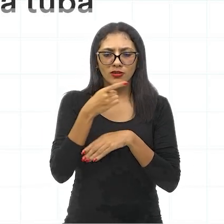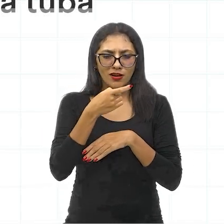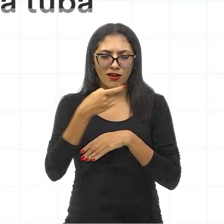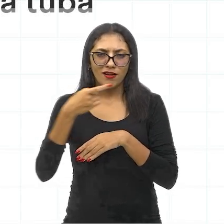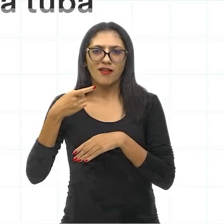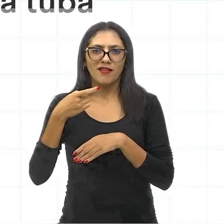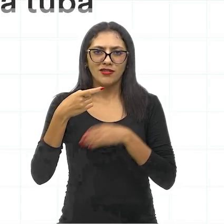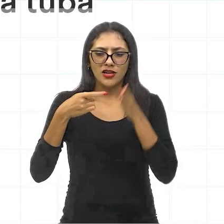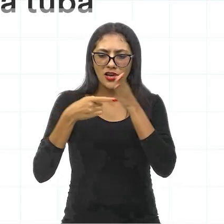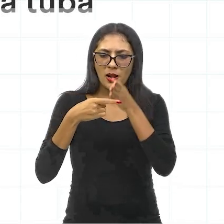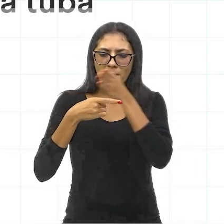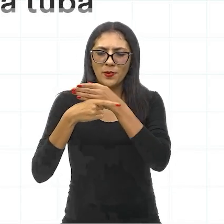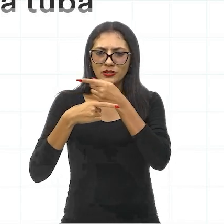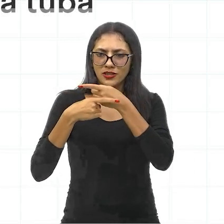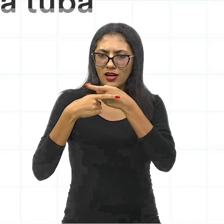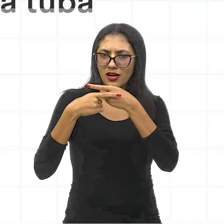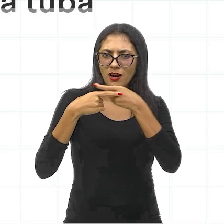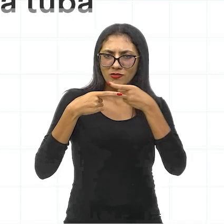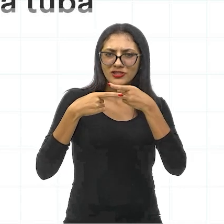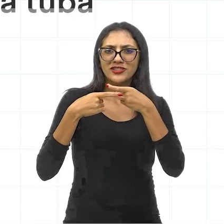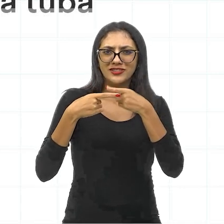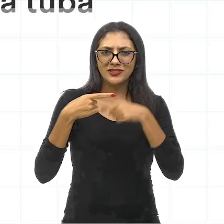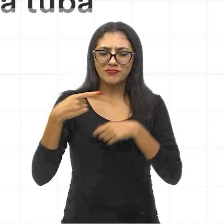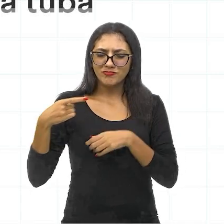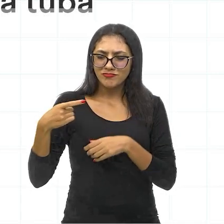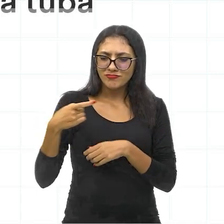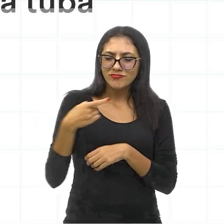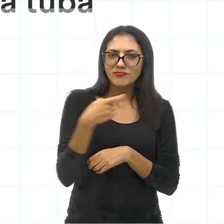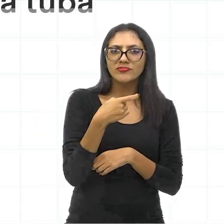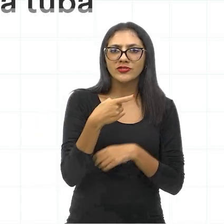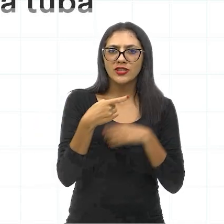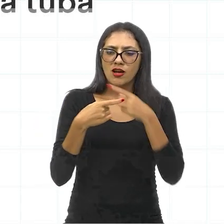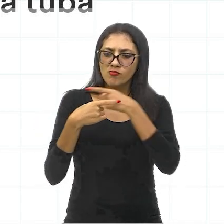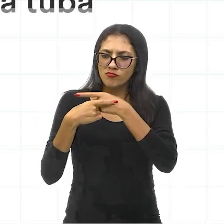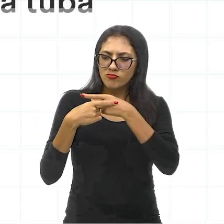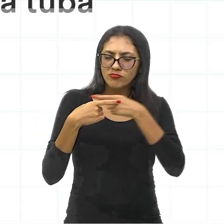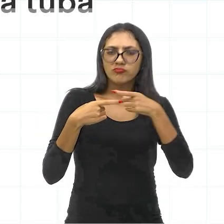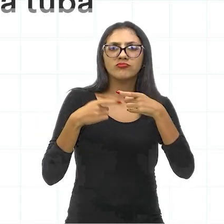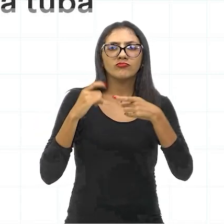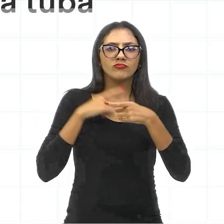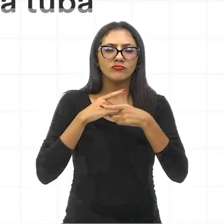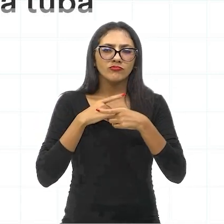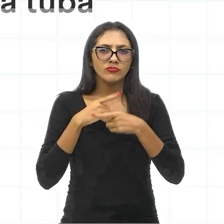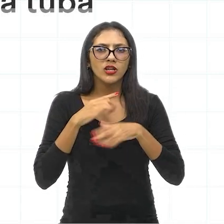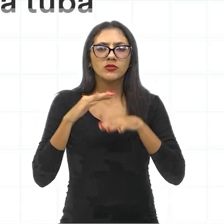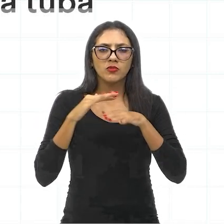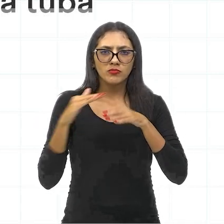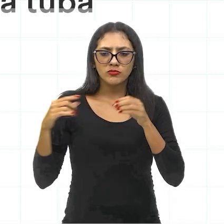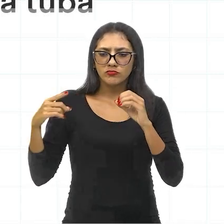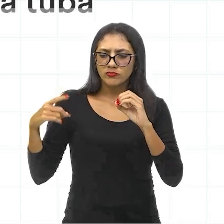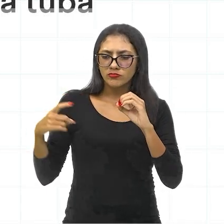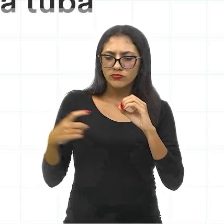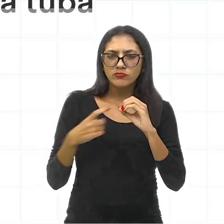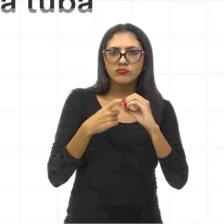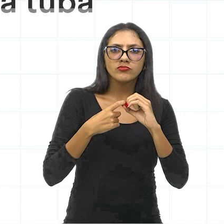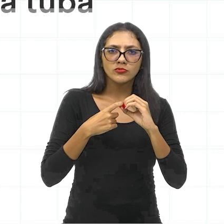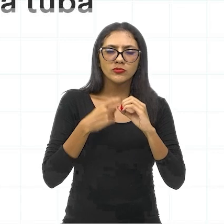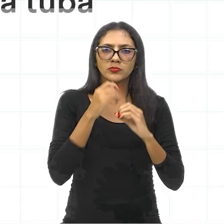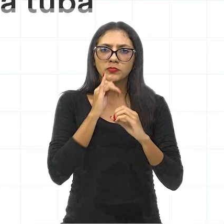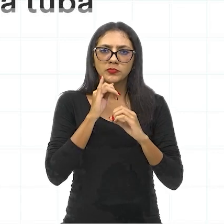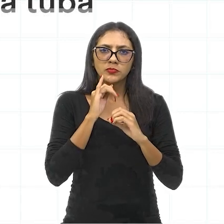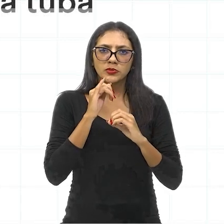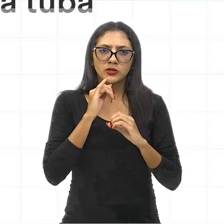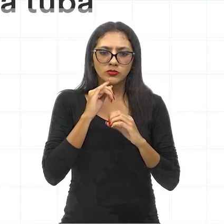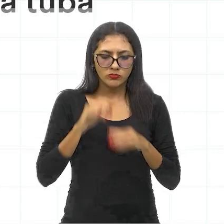que os espermatozoides possuem, né? Junto com esses movimentos, levam os espermatozoides até a tuba uterina, né? Então,